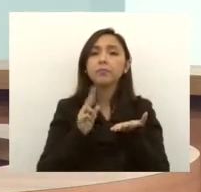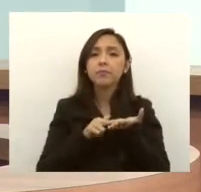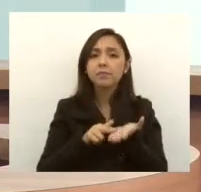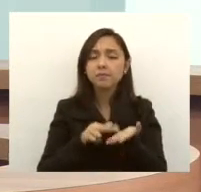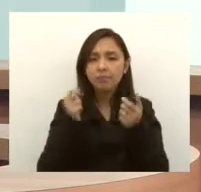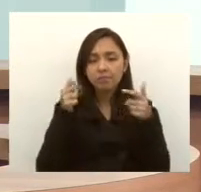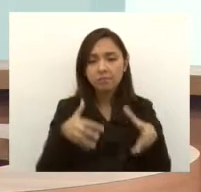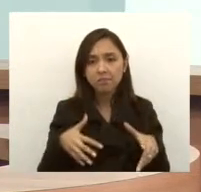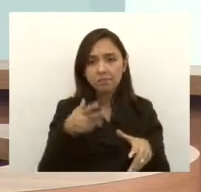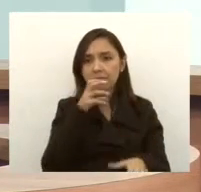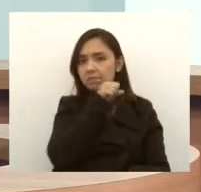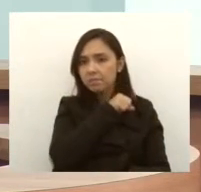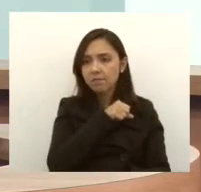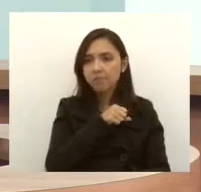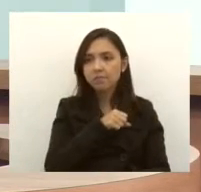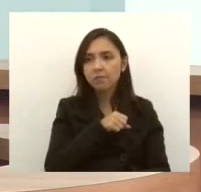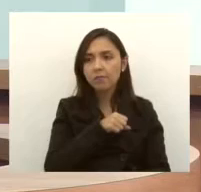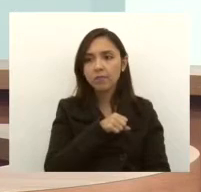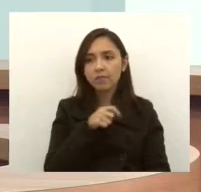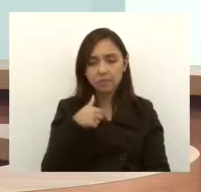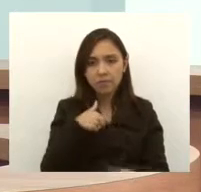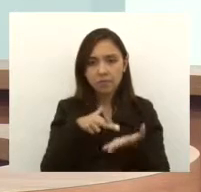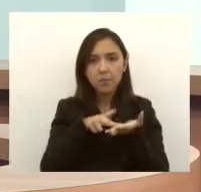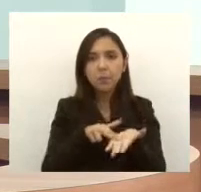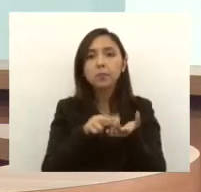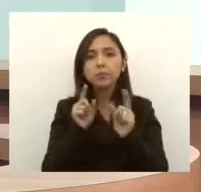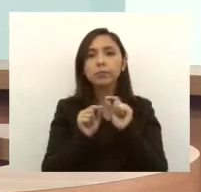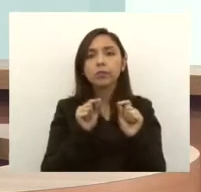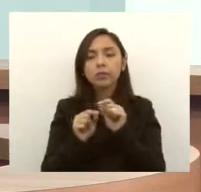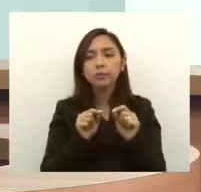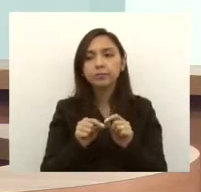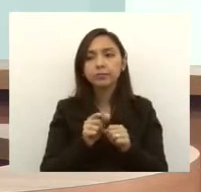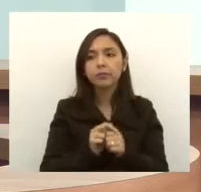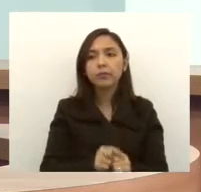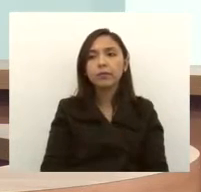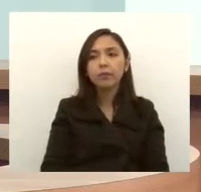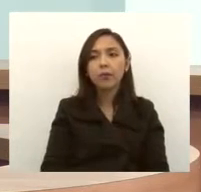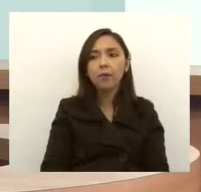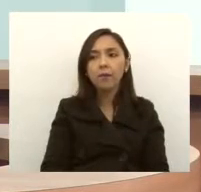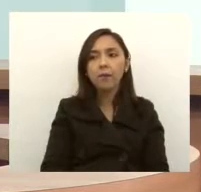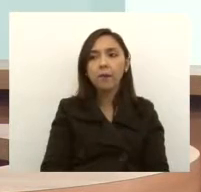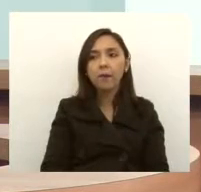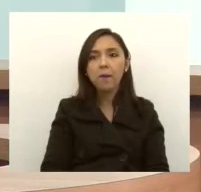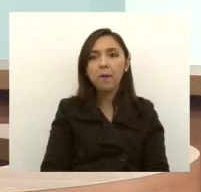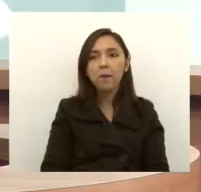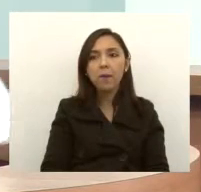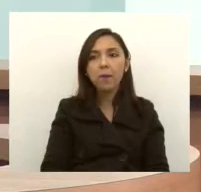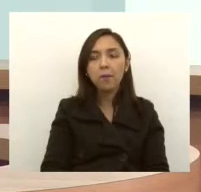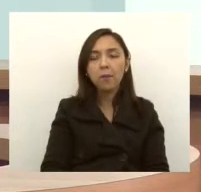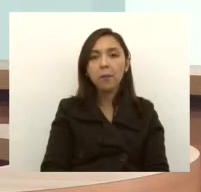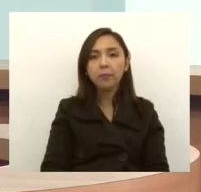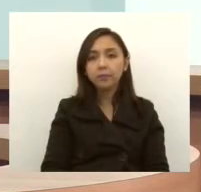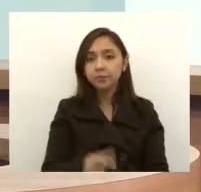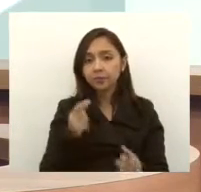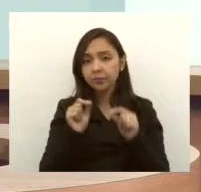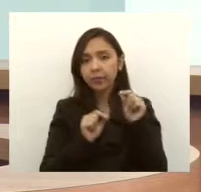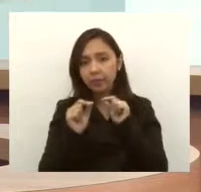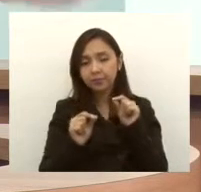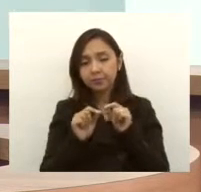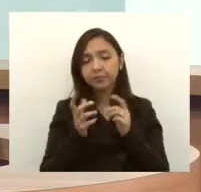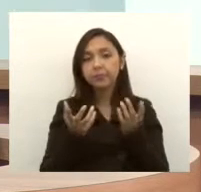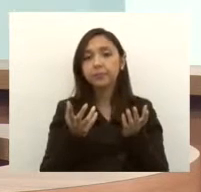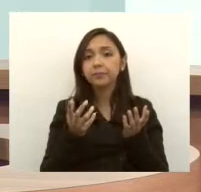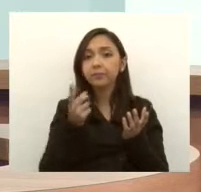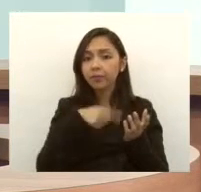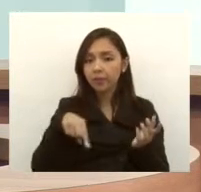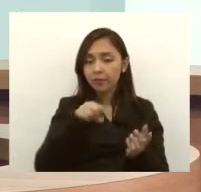quero falar aqui rapidamente, nesse meu encaminhamento, um pouco aqui da ironia do destino. Nós